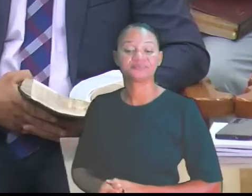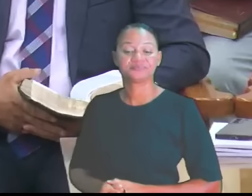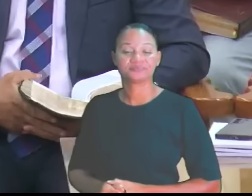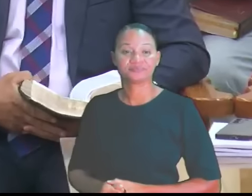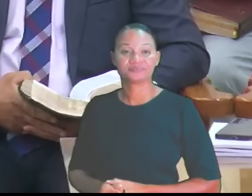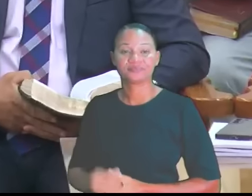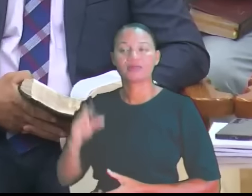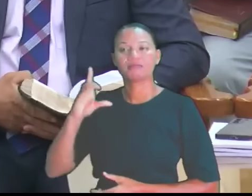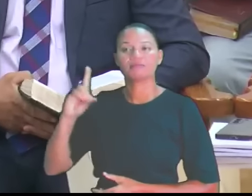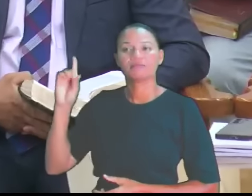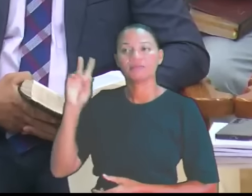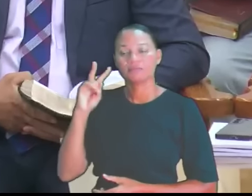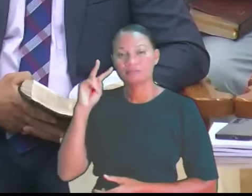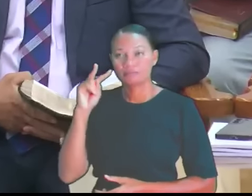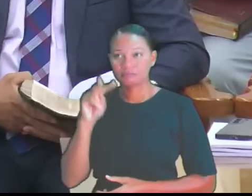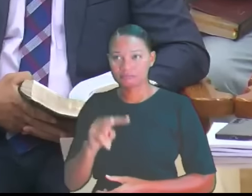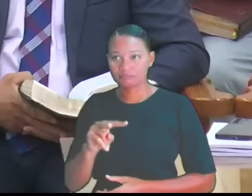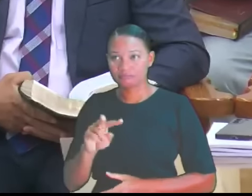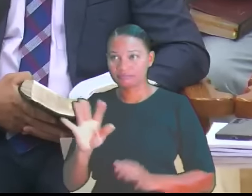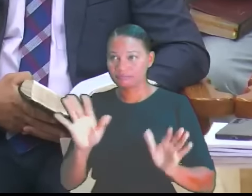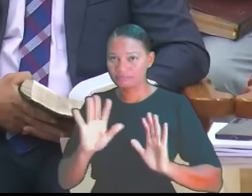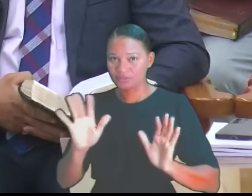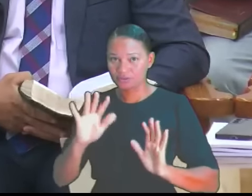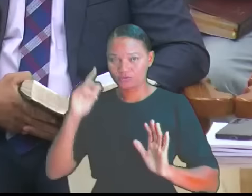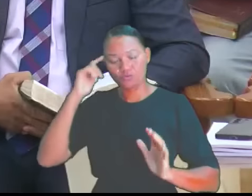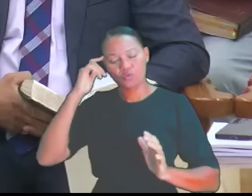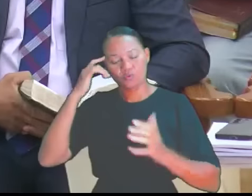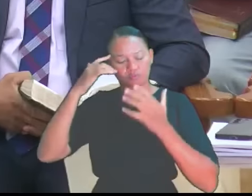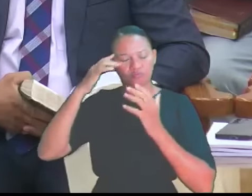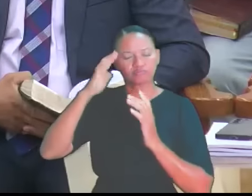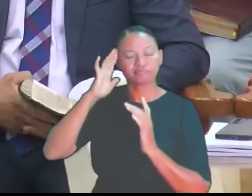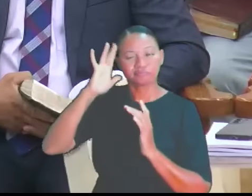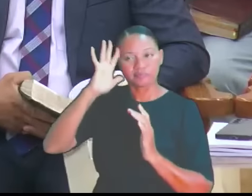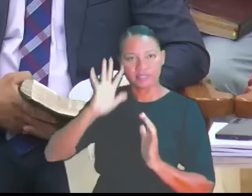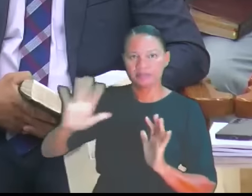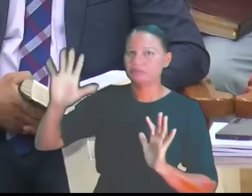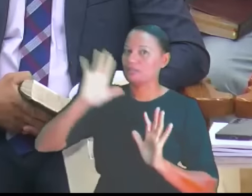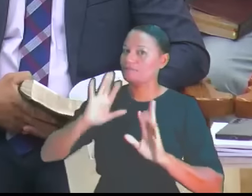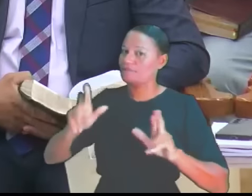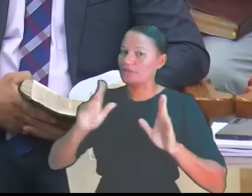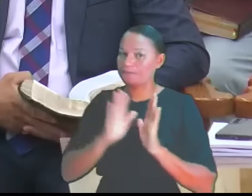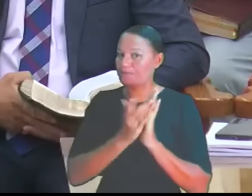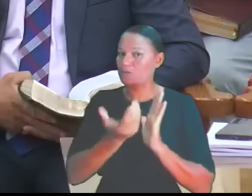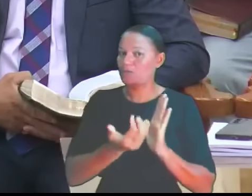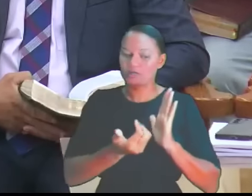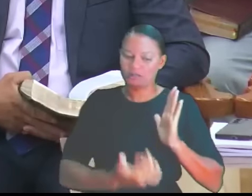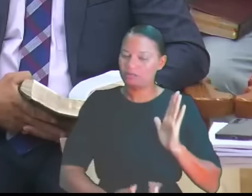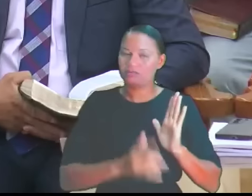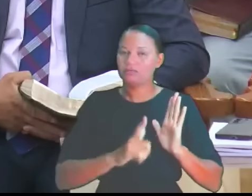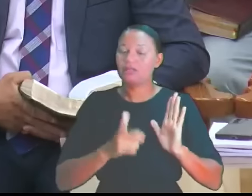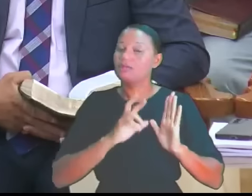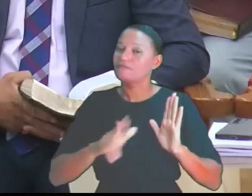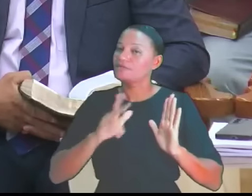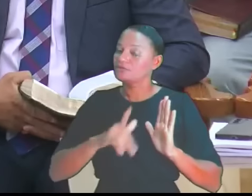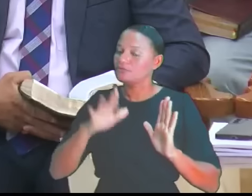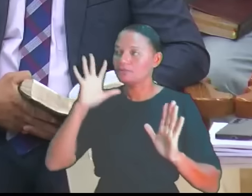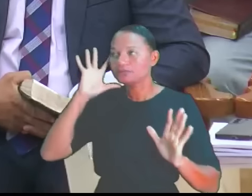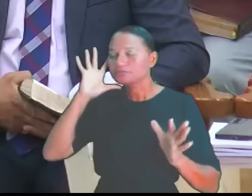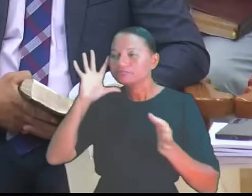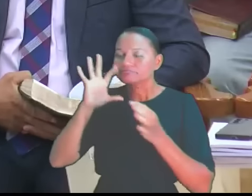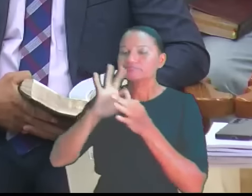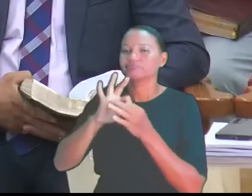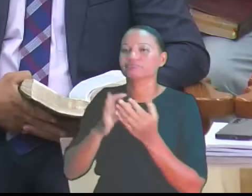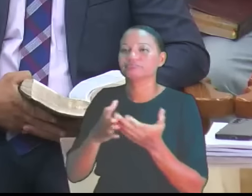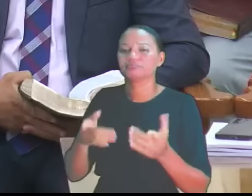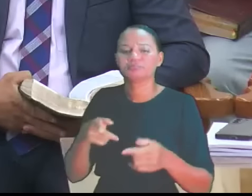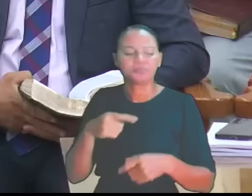Deus olhou. Não vai pregar isso não, eu estou parafraseando. Só para você entrar na mensagem. A senhora está